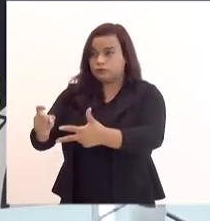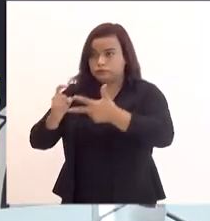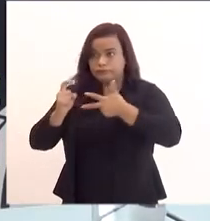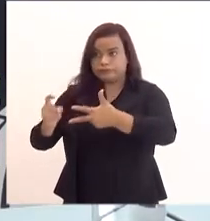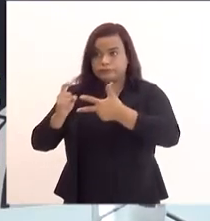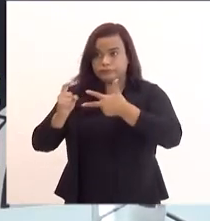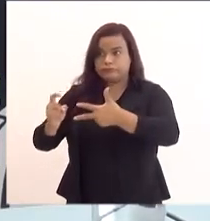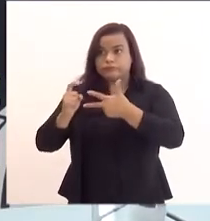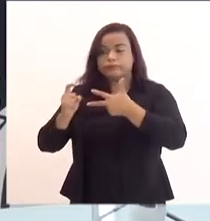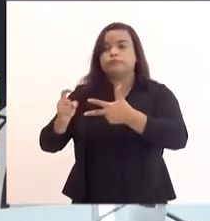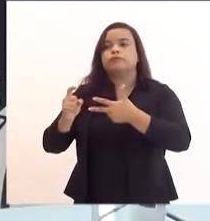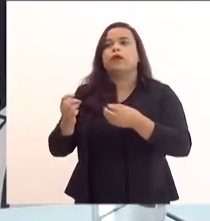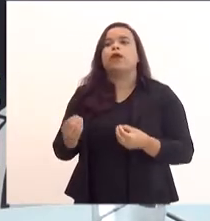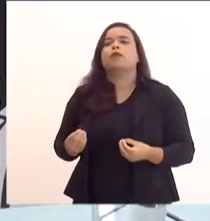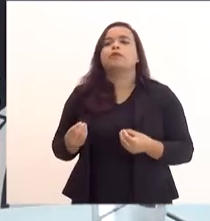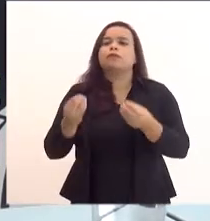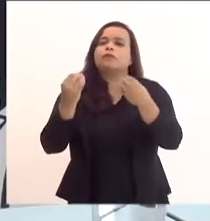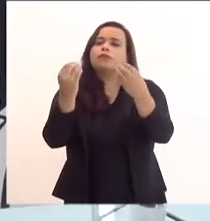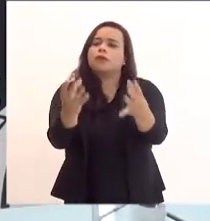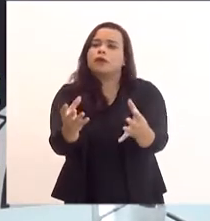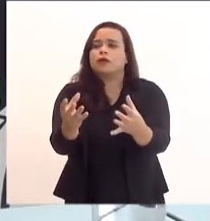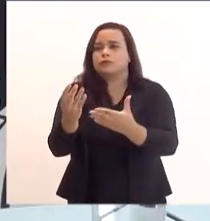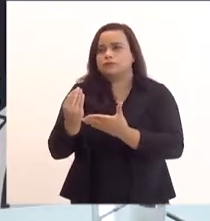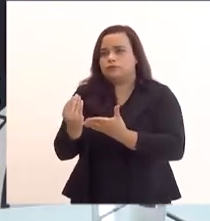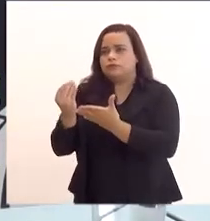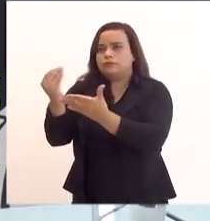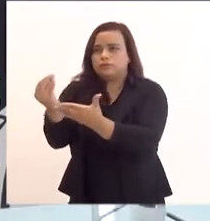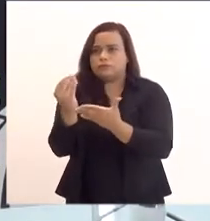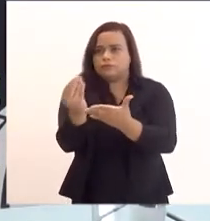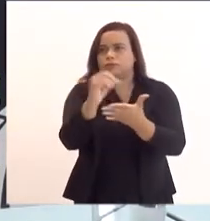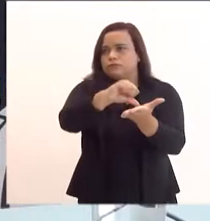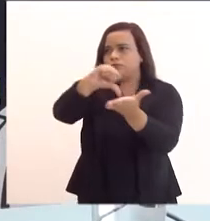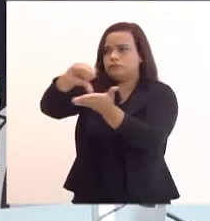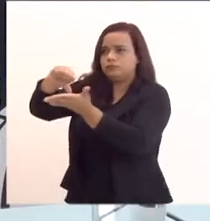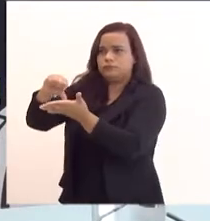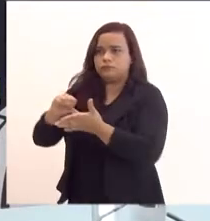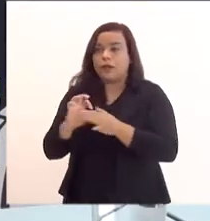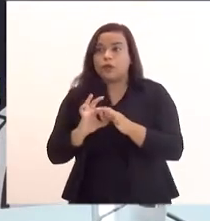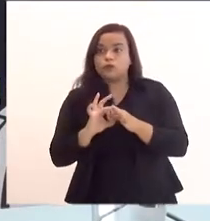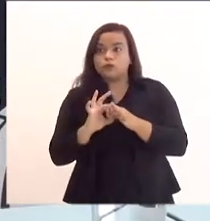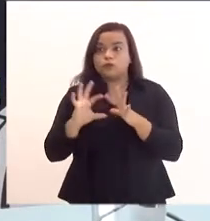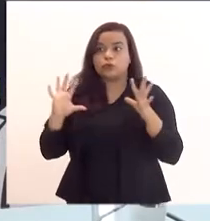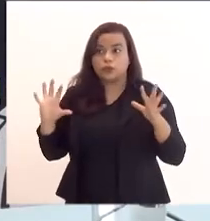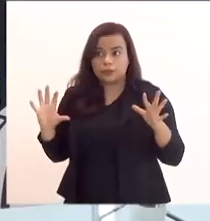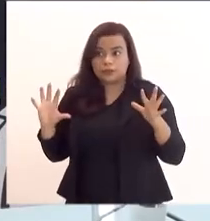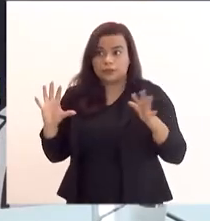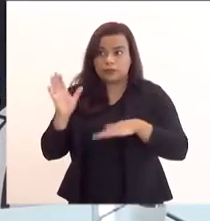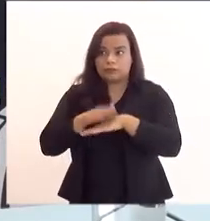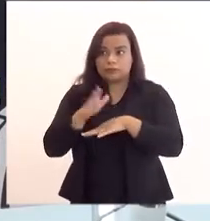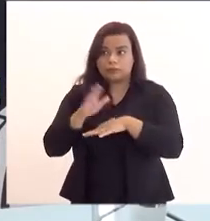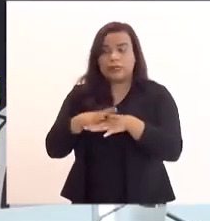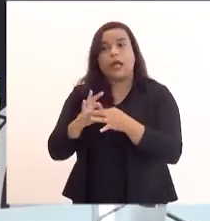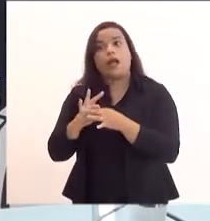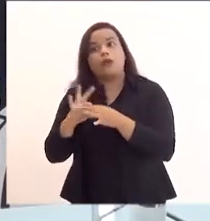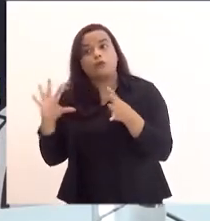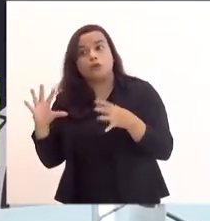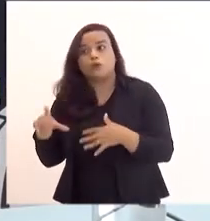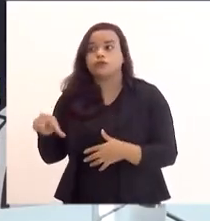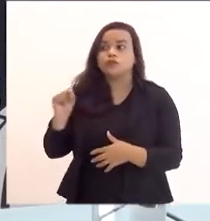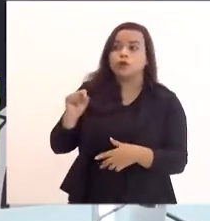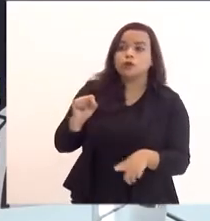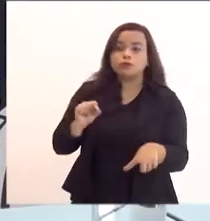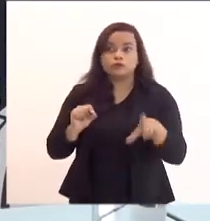ao fornecimento da cannabis medicinal nos postos. Autorizar, transformá-lo em autorizativo.